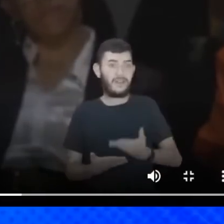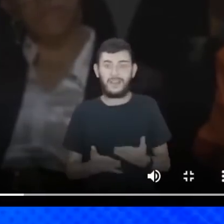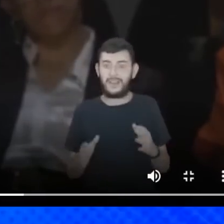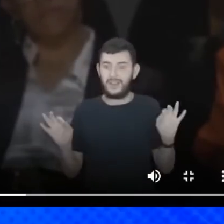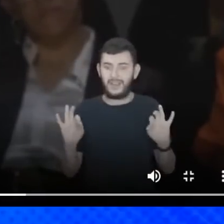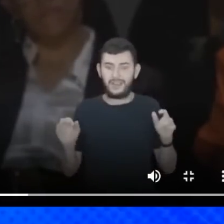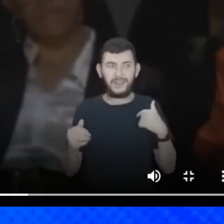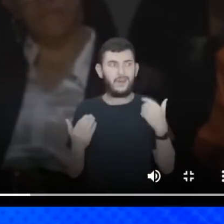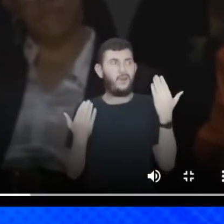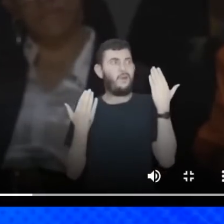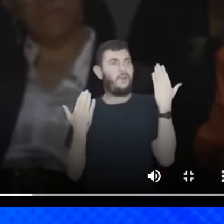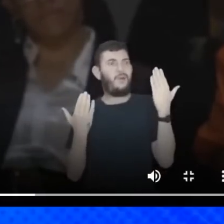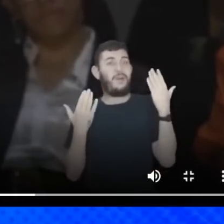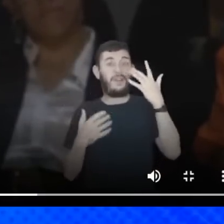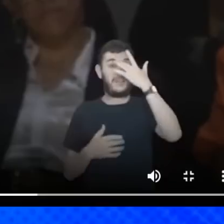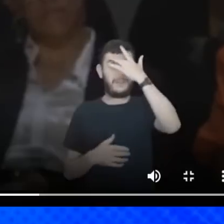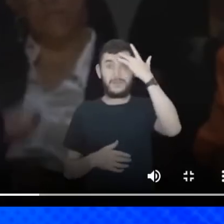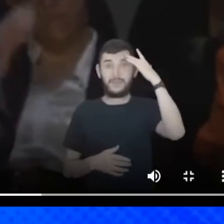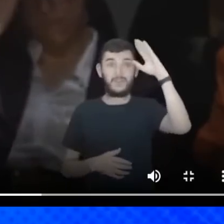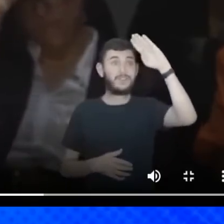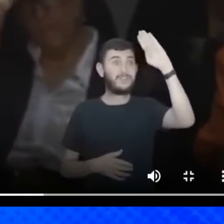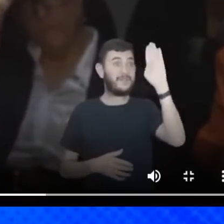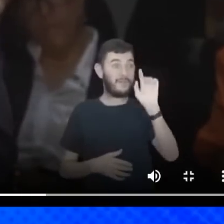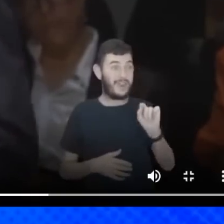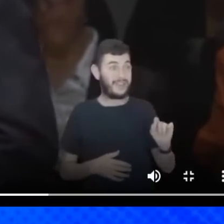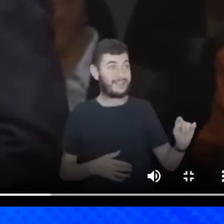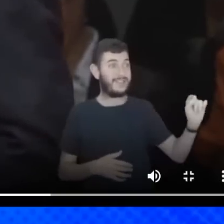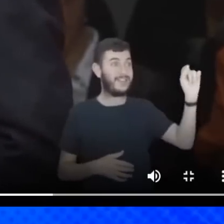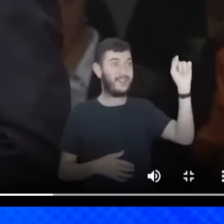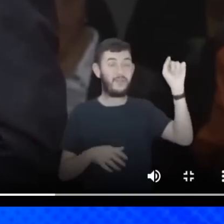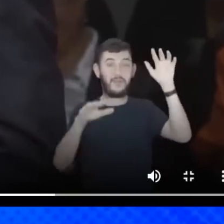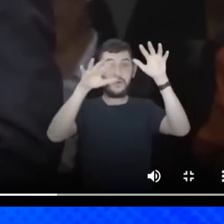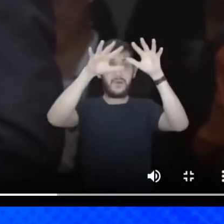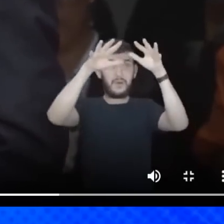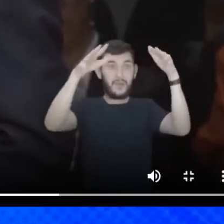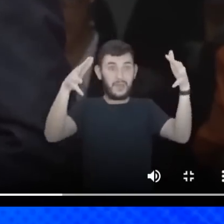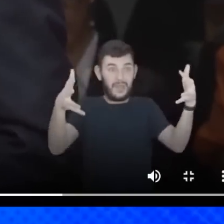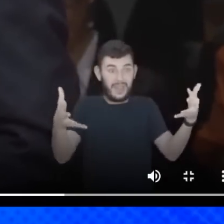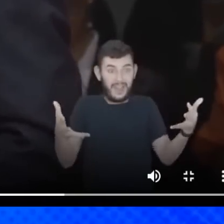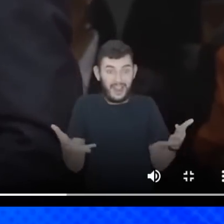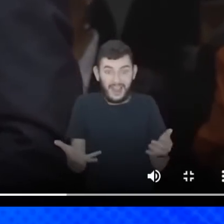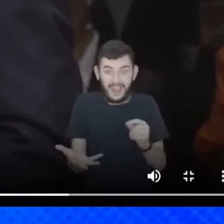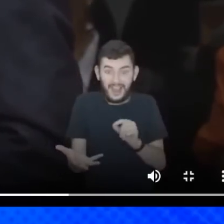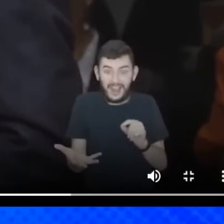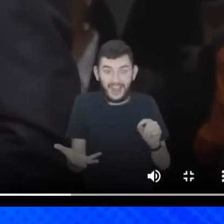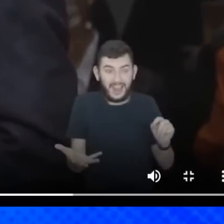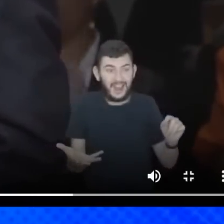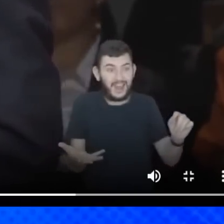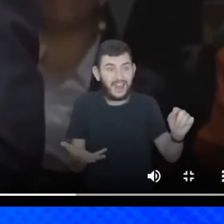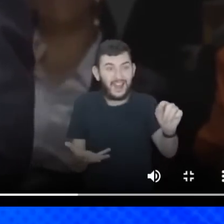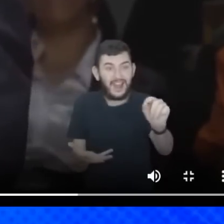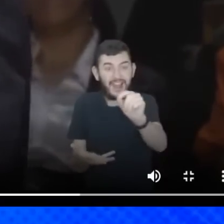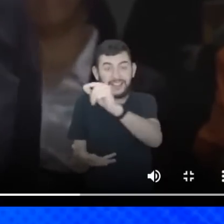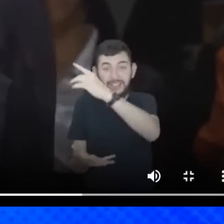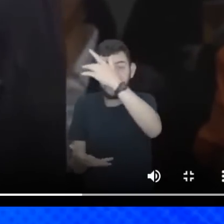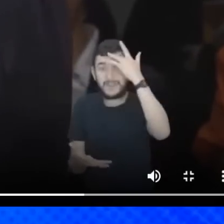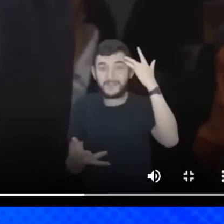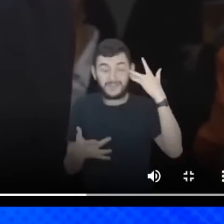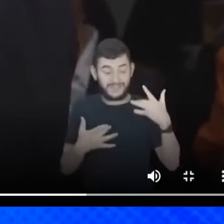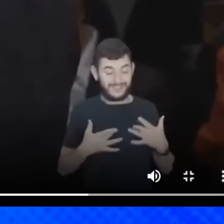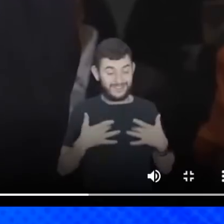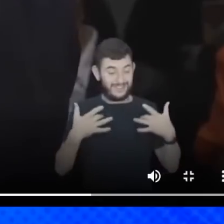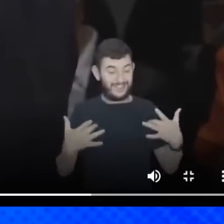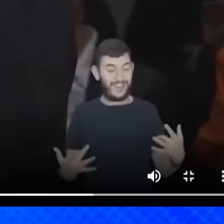e começou a vir gente do exterior, e começou a cada vez ter mais gente, a cada vez mais solidariedade. Então, quando